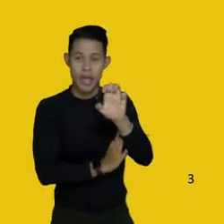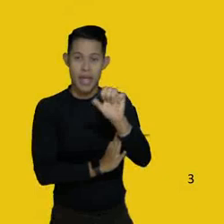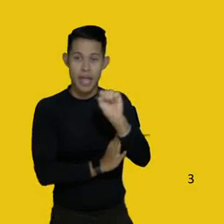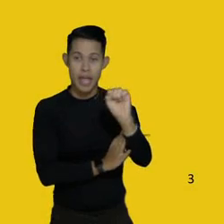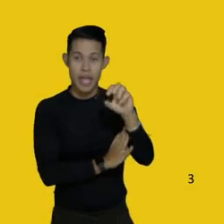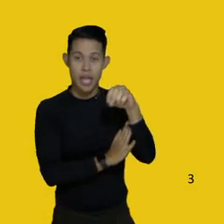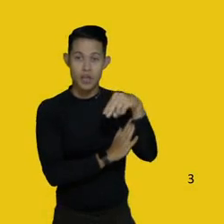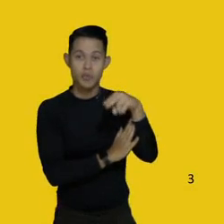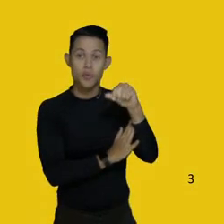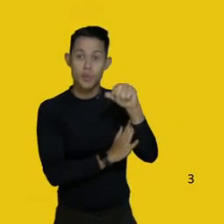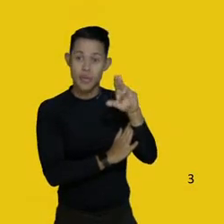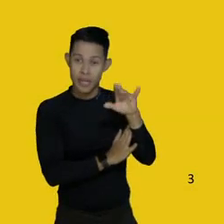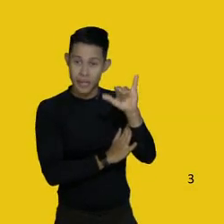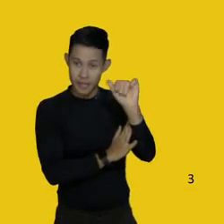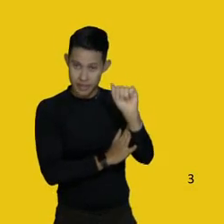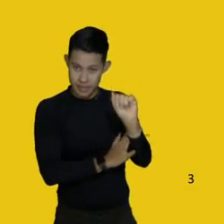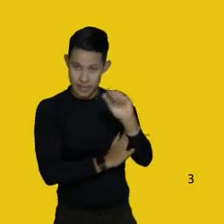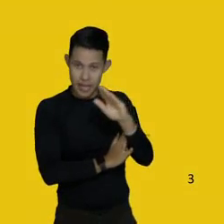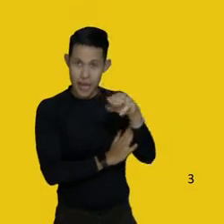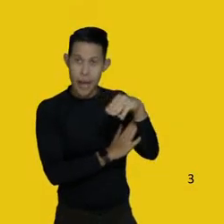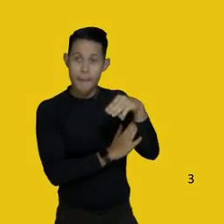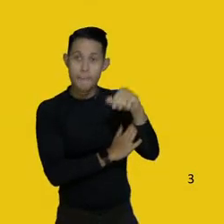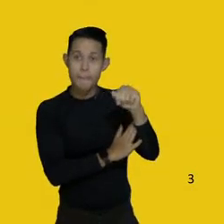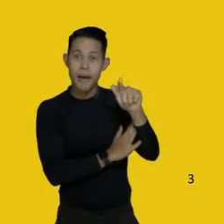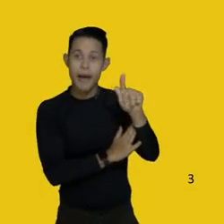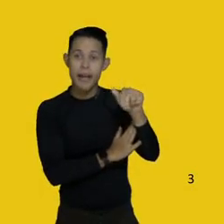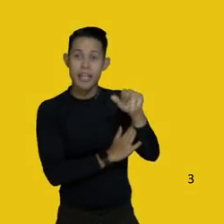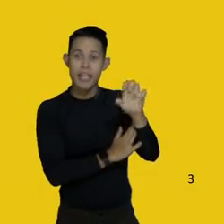é exposta ela entra